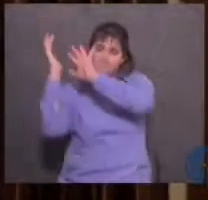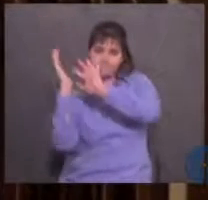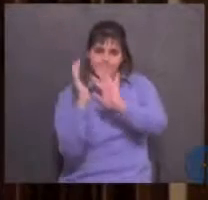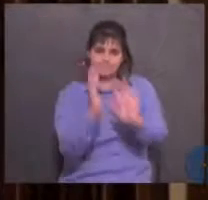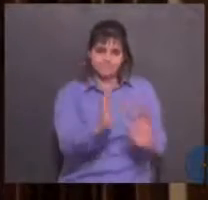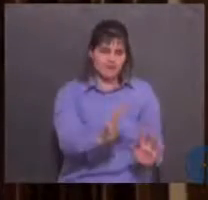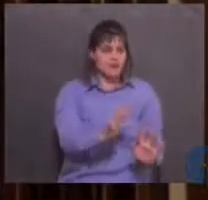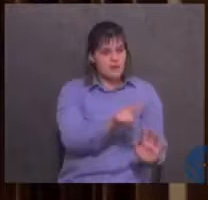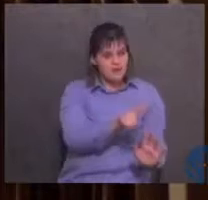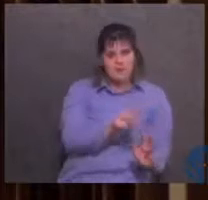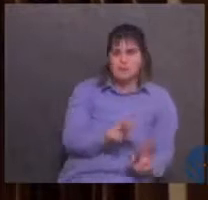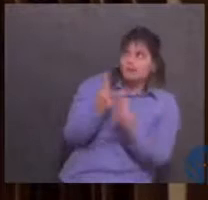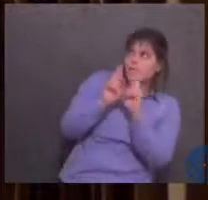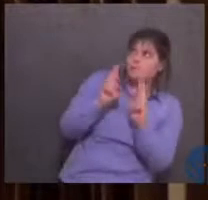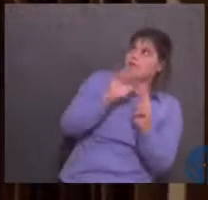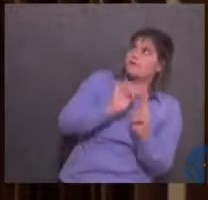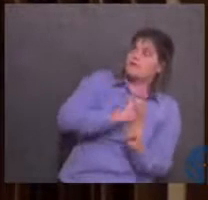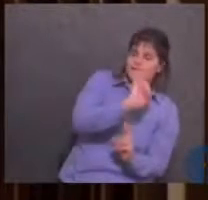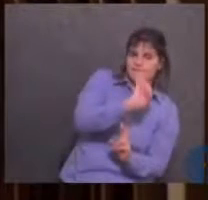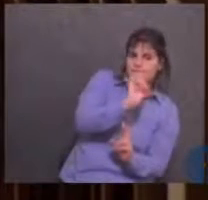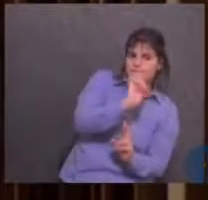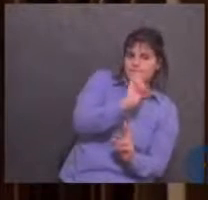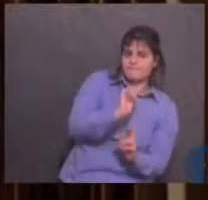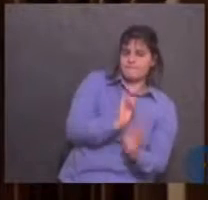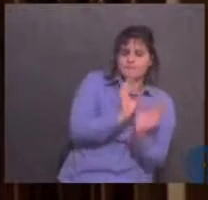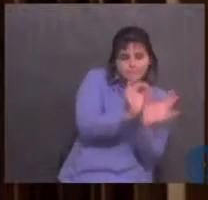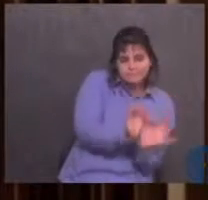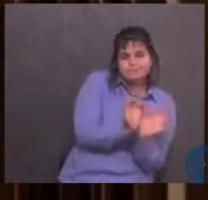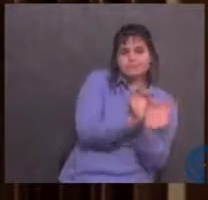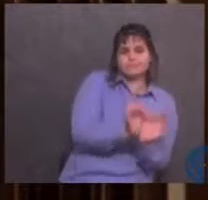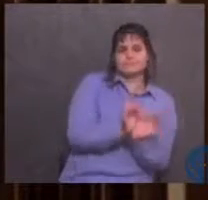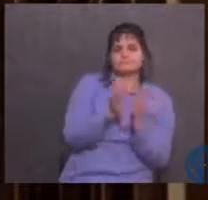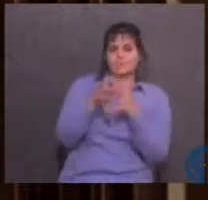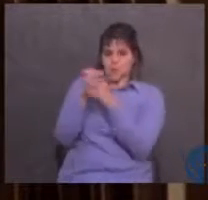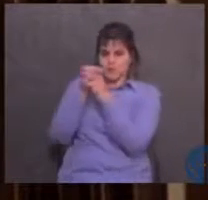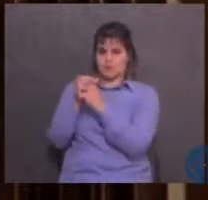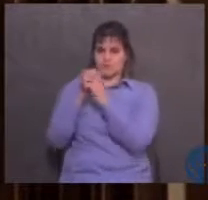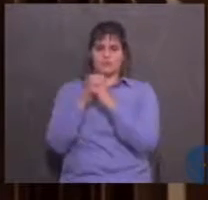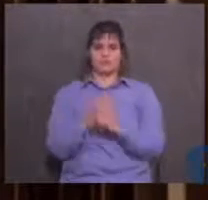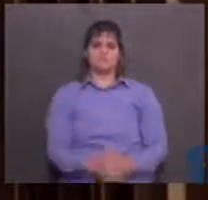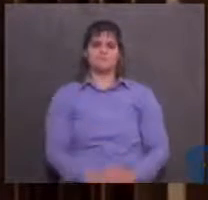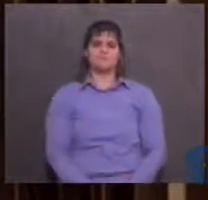Dieu soient leur espérance et leur confort. Oremus.